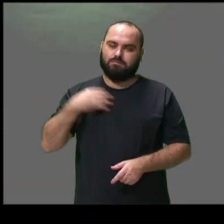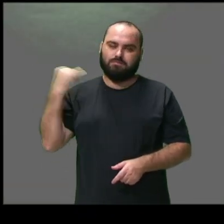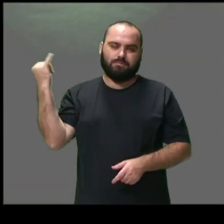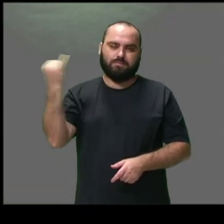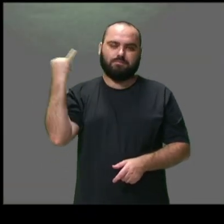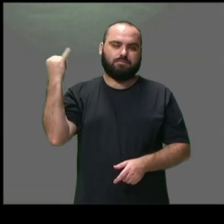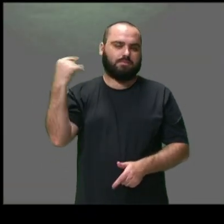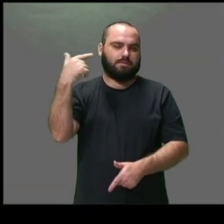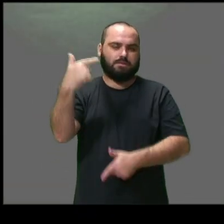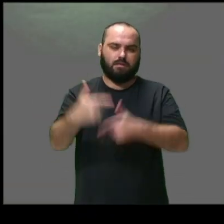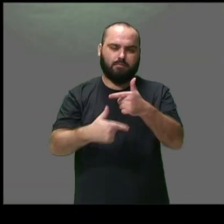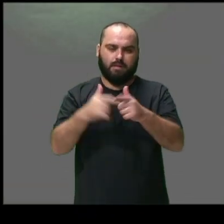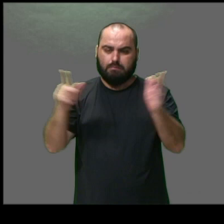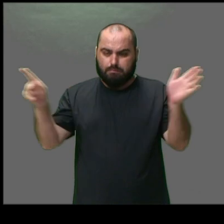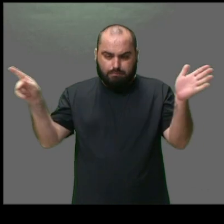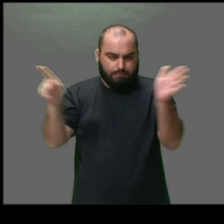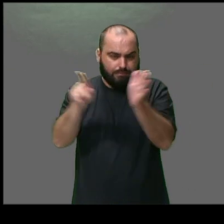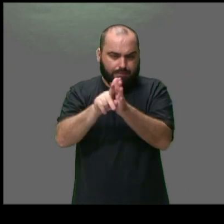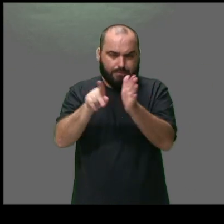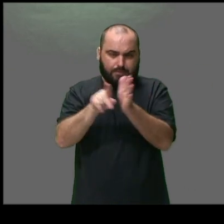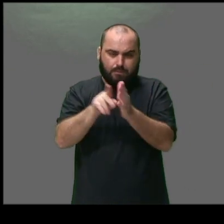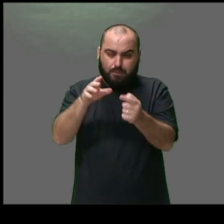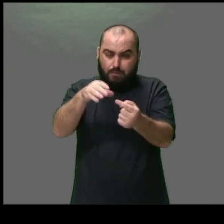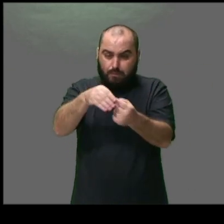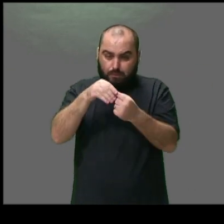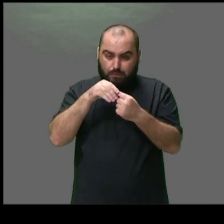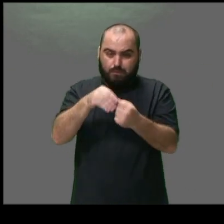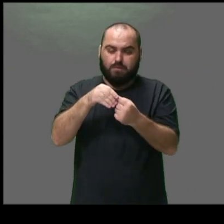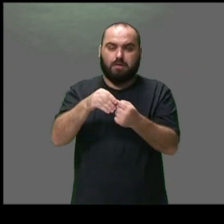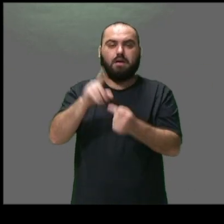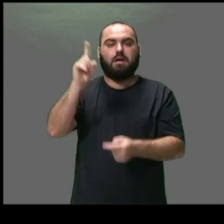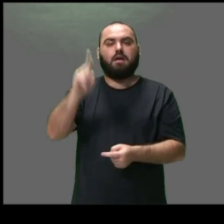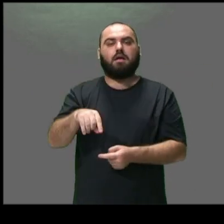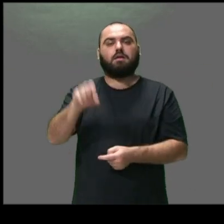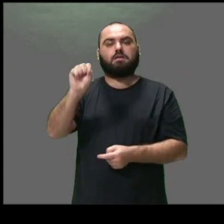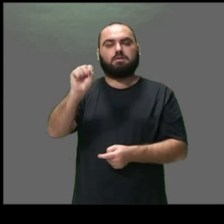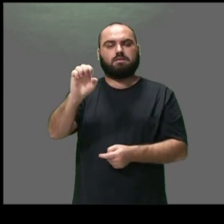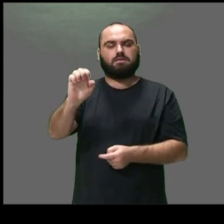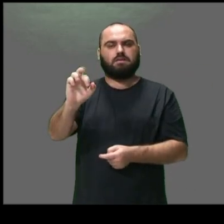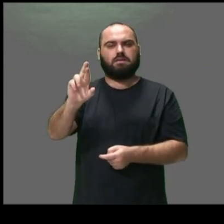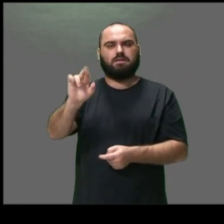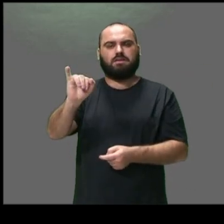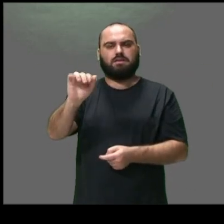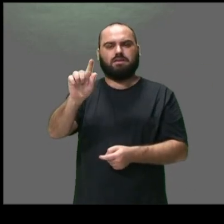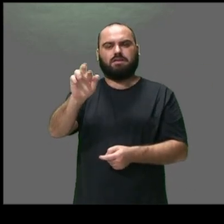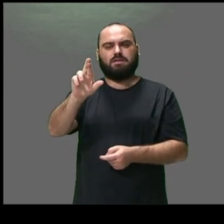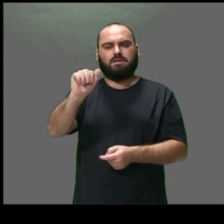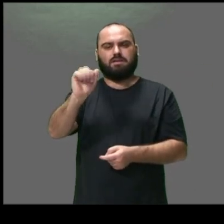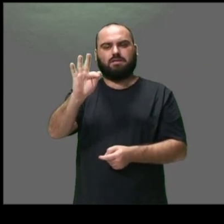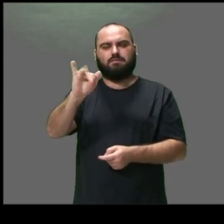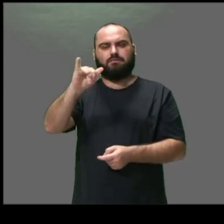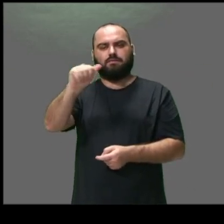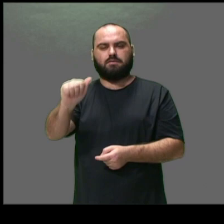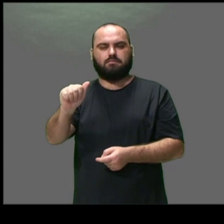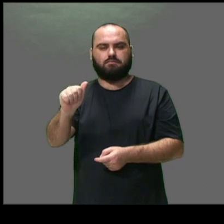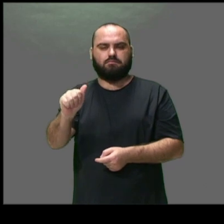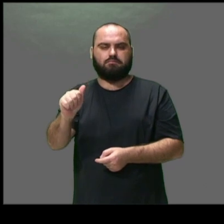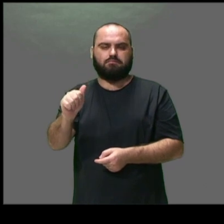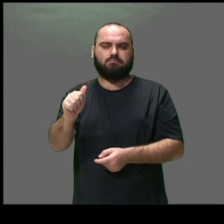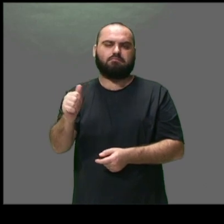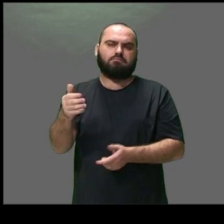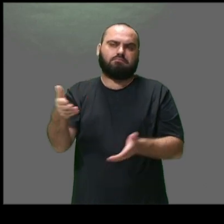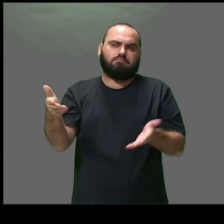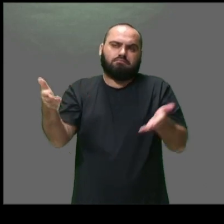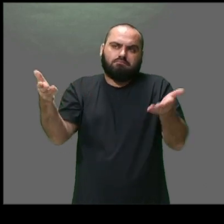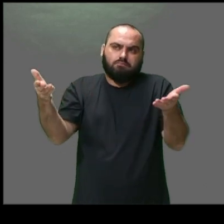um trabalho que foi feito específico, único. É serigrafia, eu tenho ele em serigrafia também. Esse aqui? Apesar que hoje devo ter no